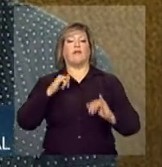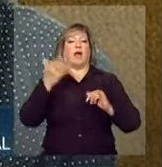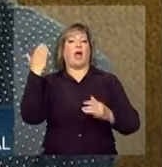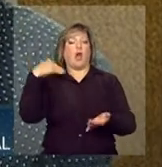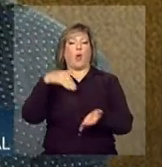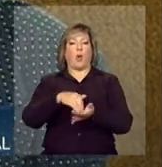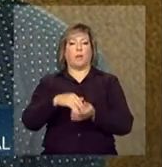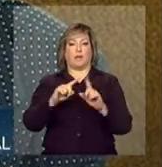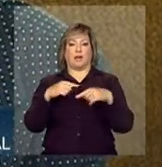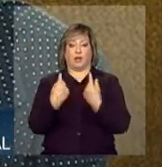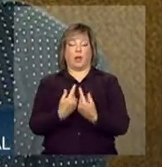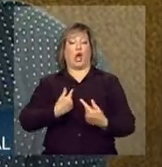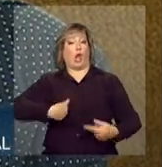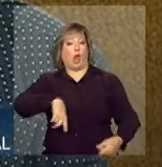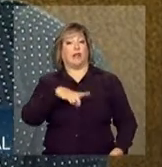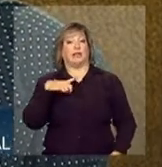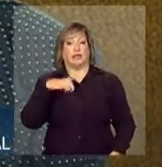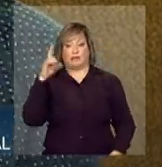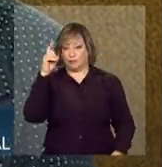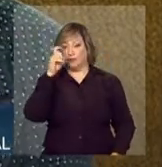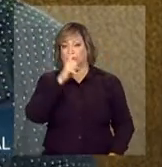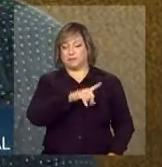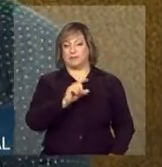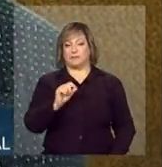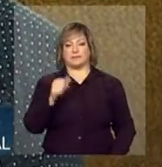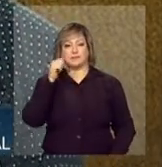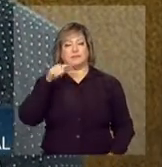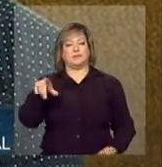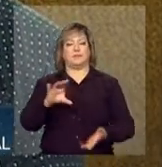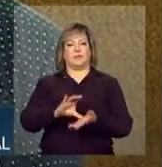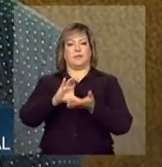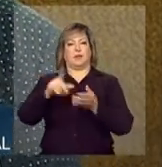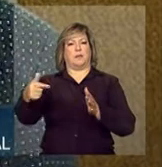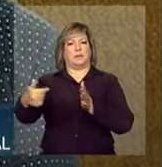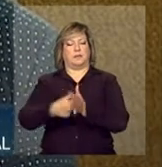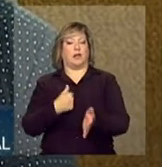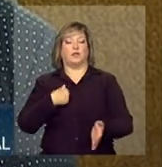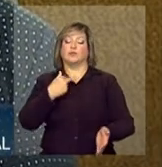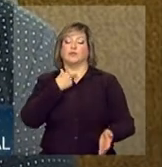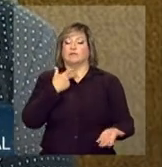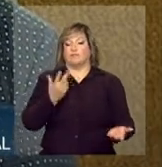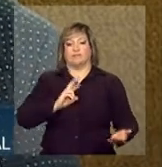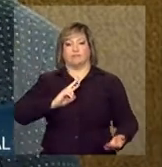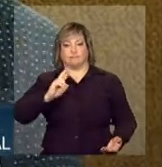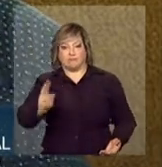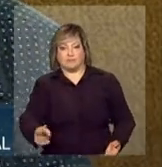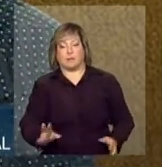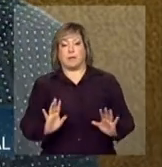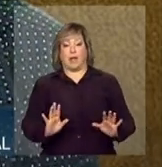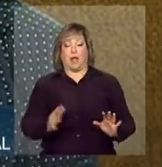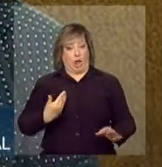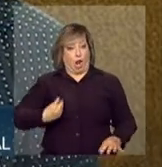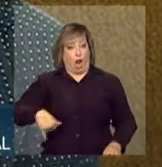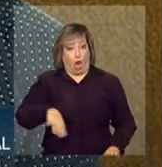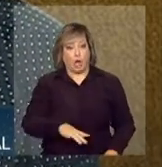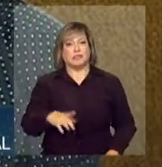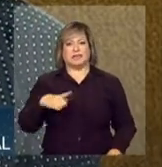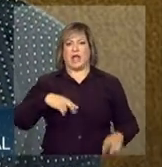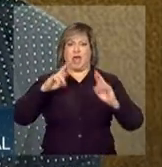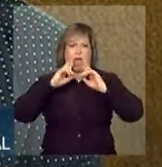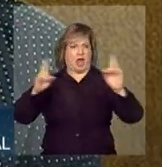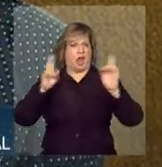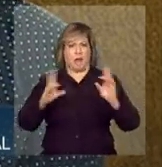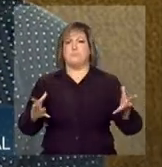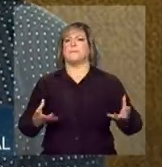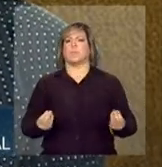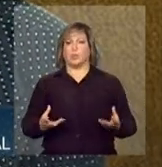das dificuldades que nós temos, né, até a conselheira aqui me questionou, não tive a oportunidade de... Nós estamos reclamando muito,